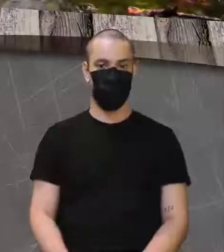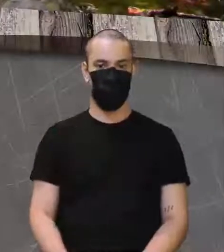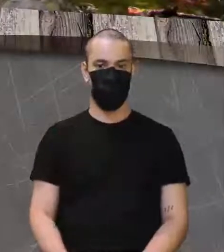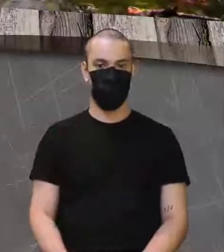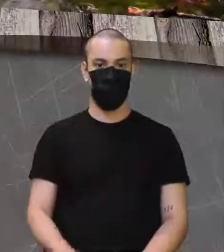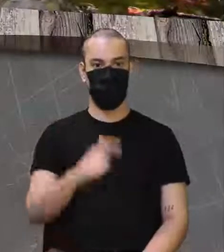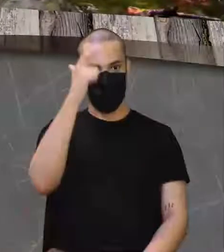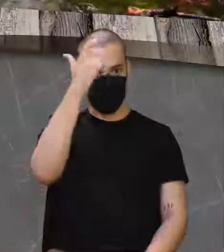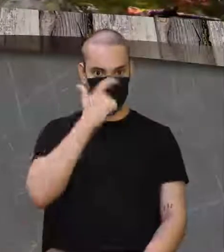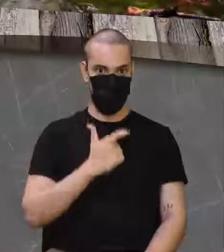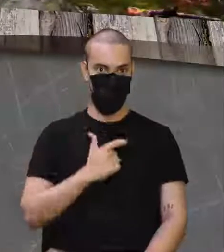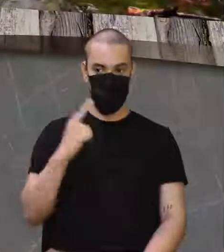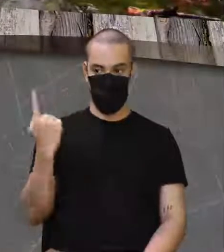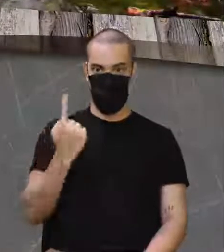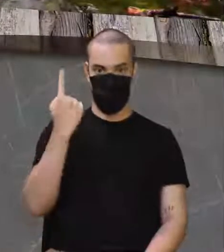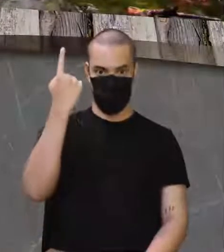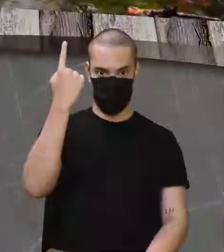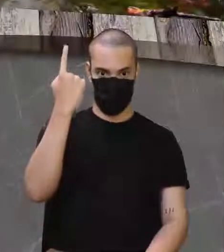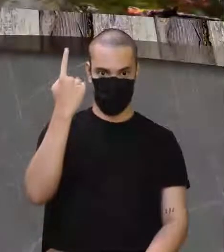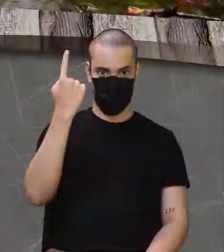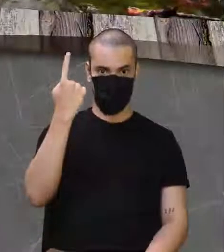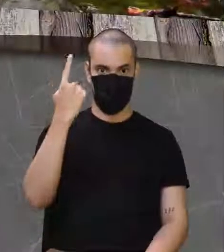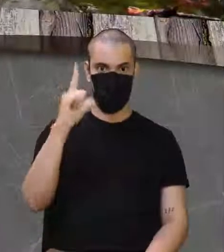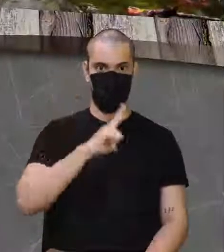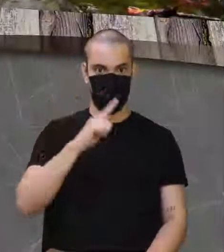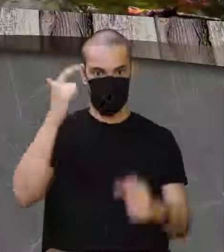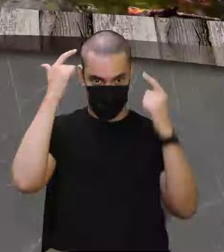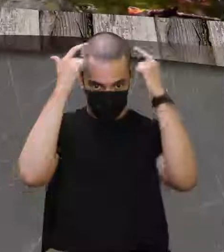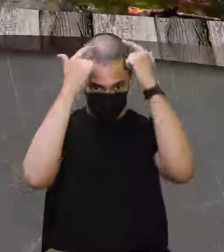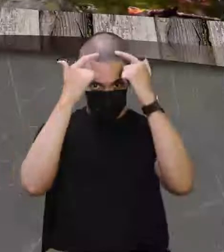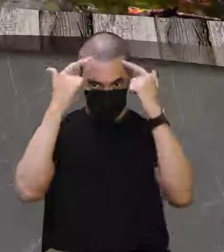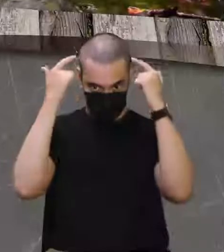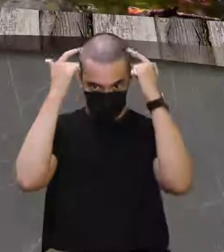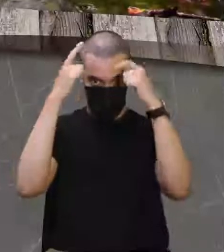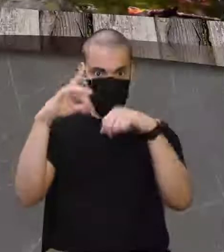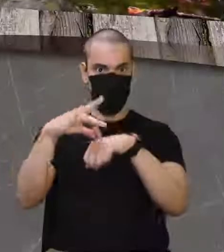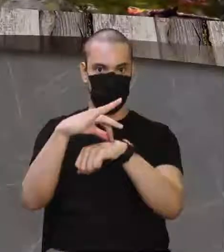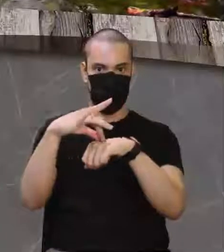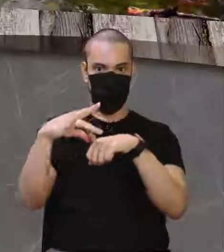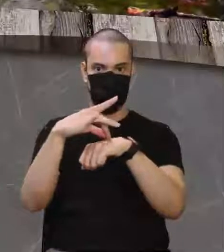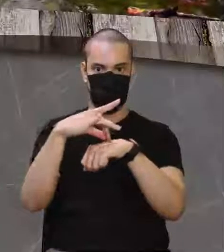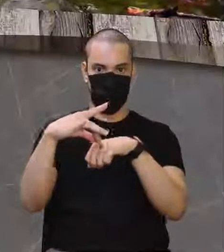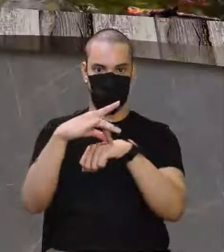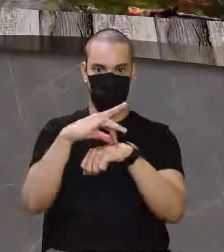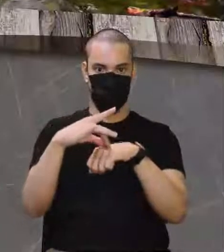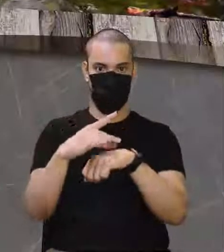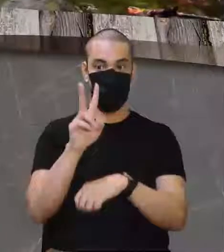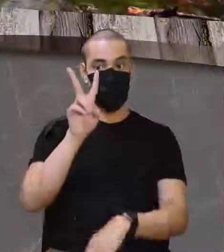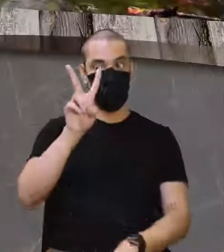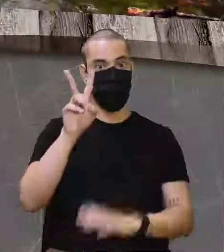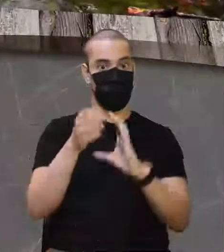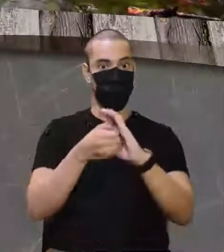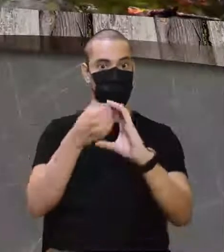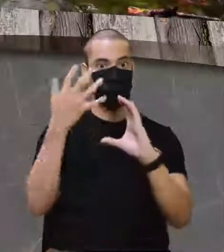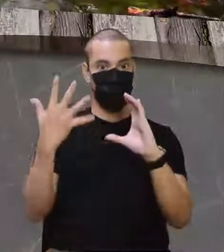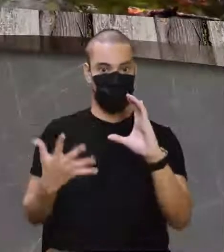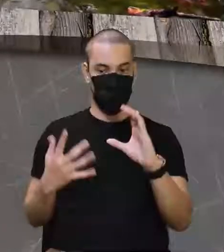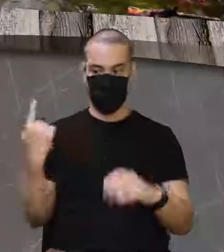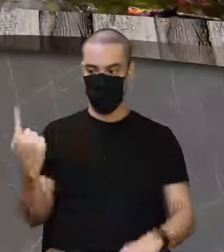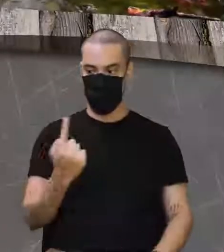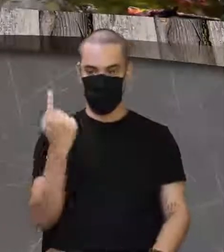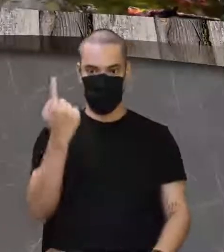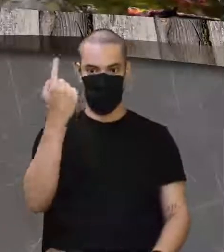Então, eu sou alto e cabelo preto, tá? Então, tem 2 características,